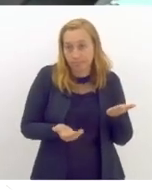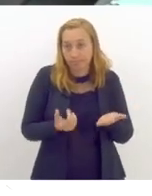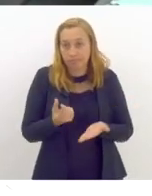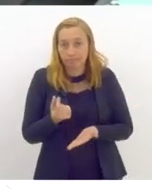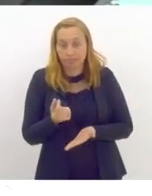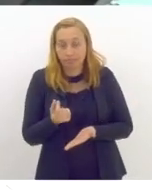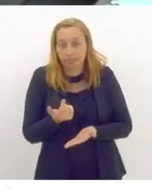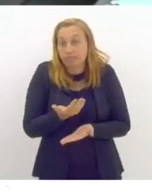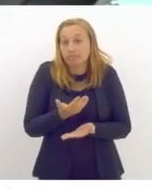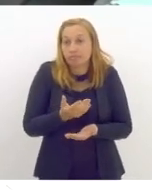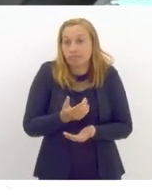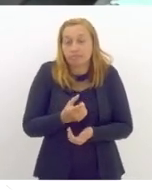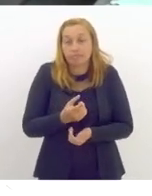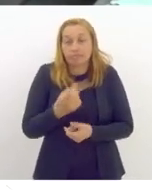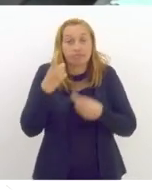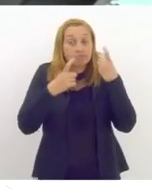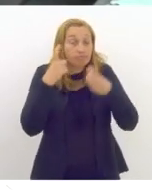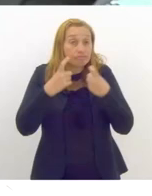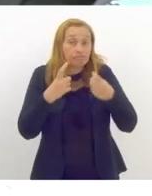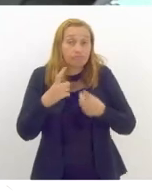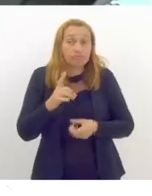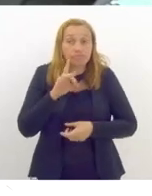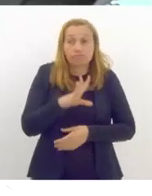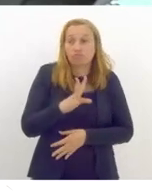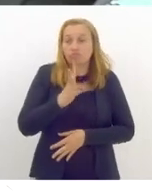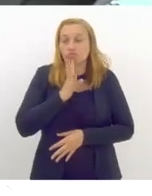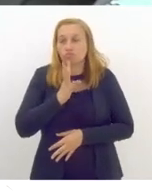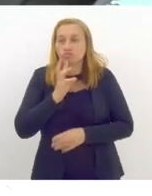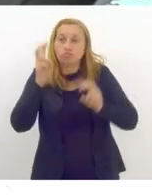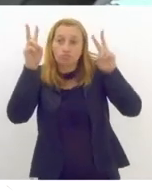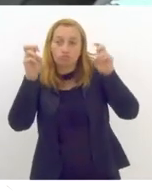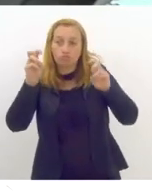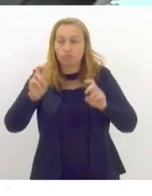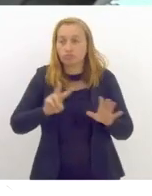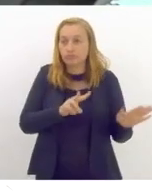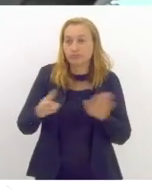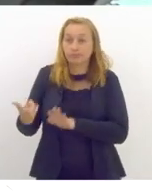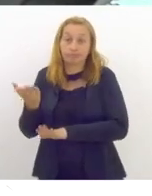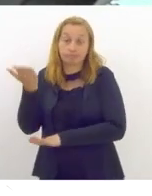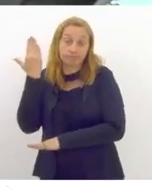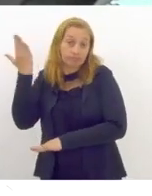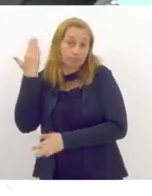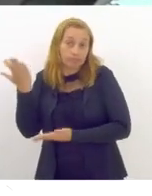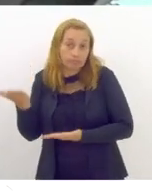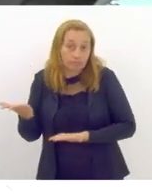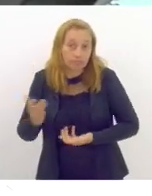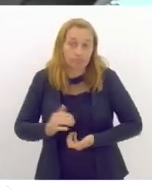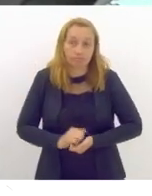arrepia e eu só tomei conhecimento desse assunto na semana passada